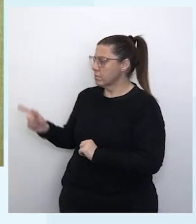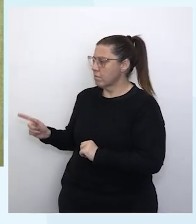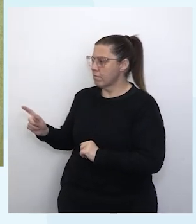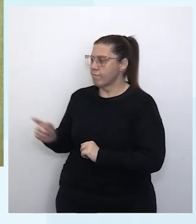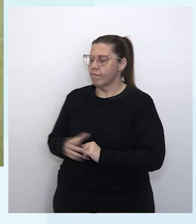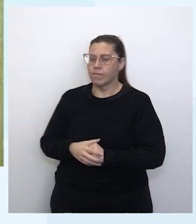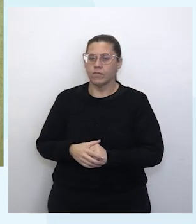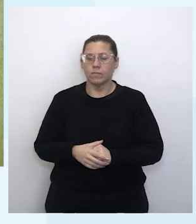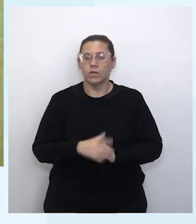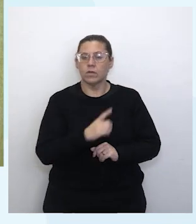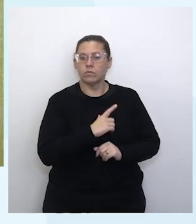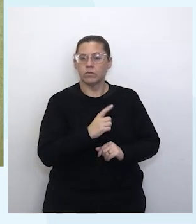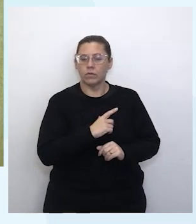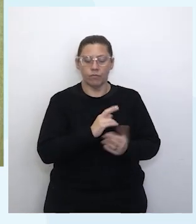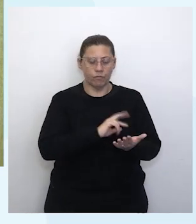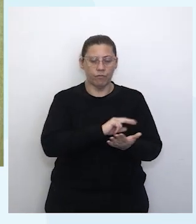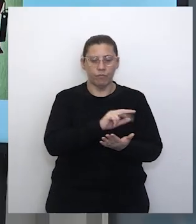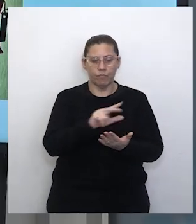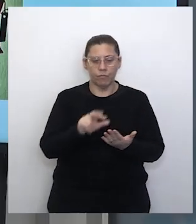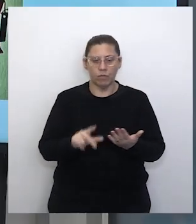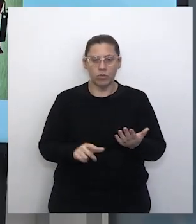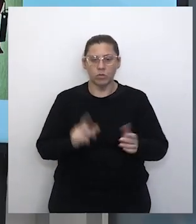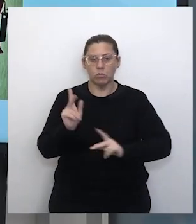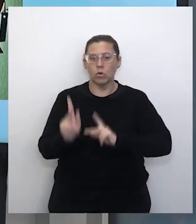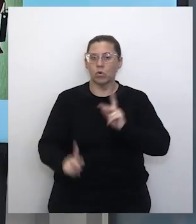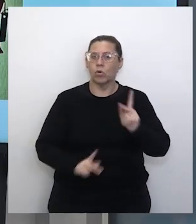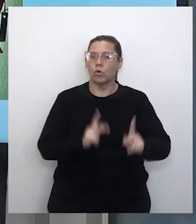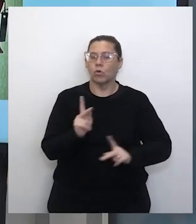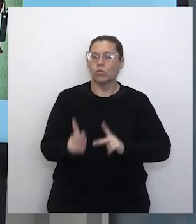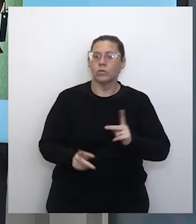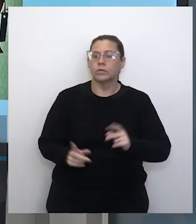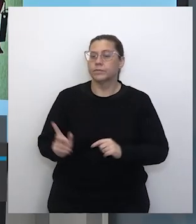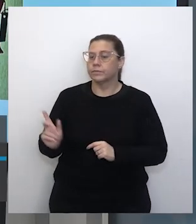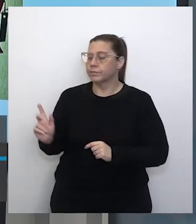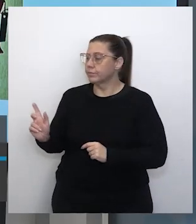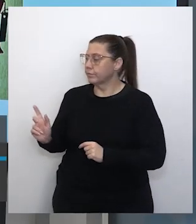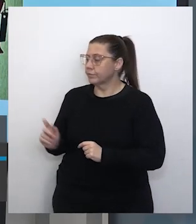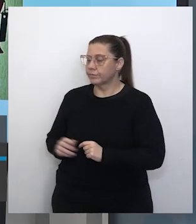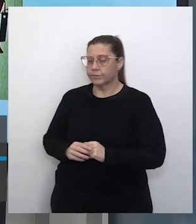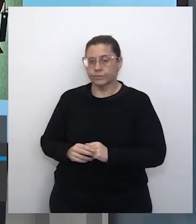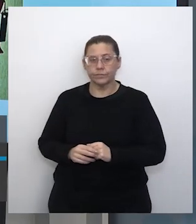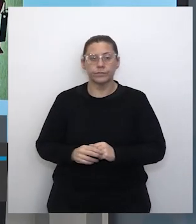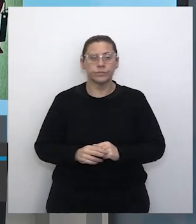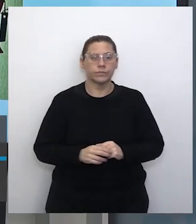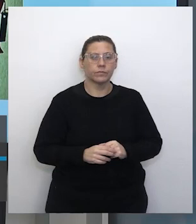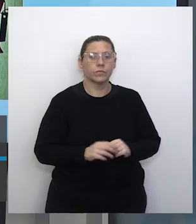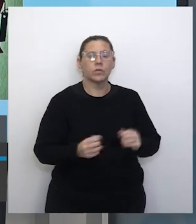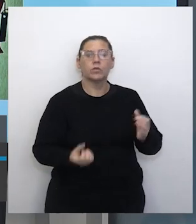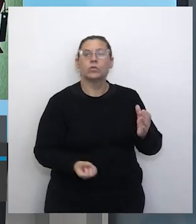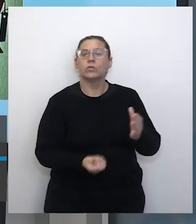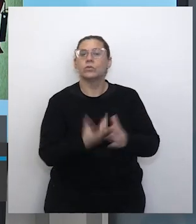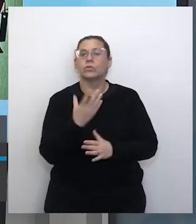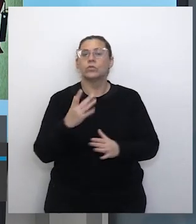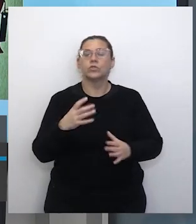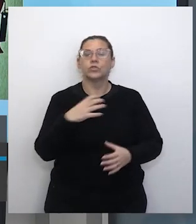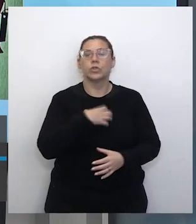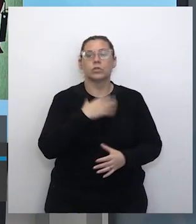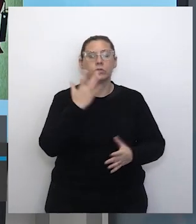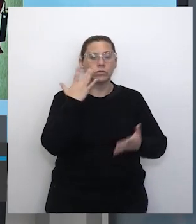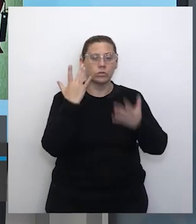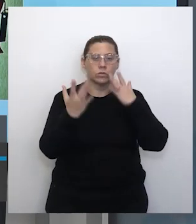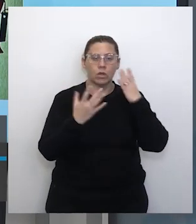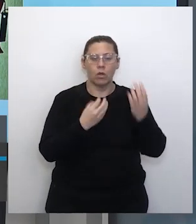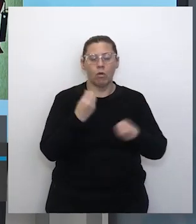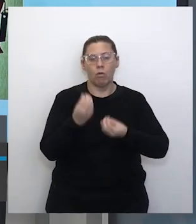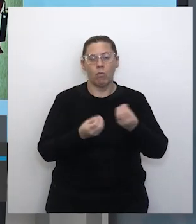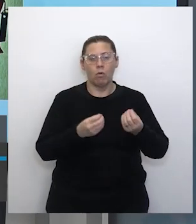normal, você vê em vários outros povos, como os povos persas e os povos turcos, o surgimento de outras formas de teatro, como